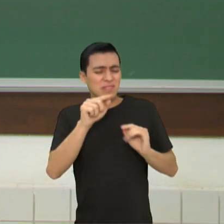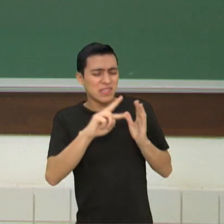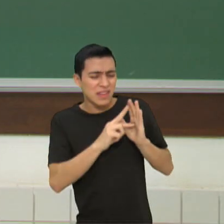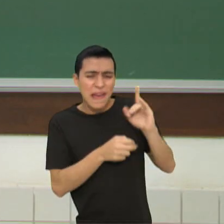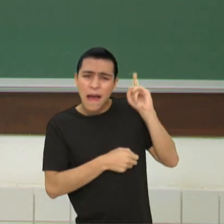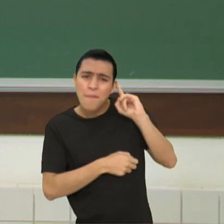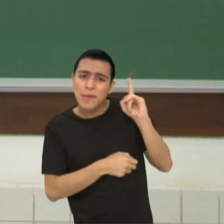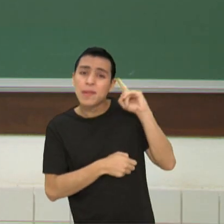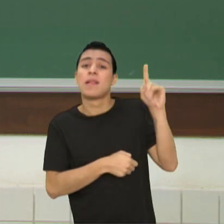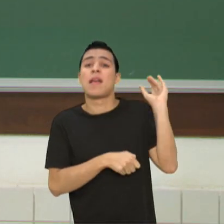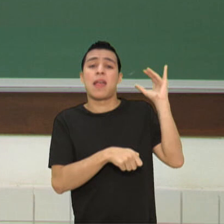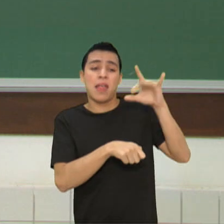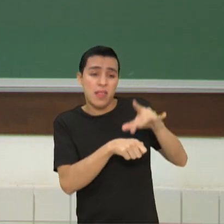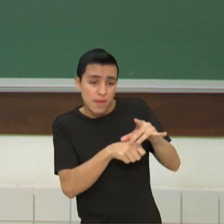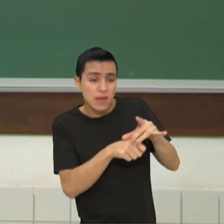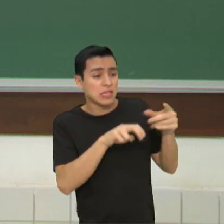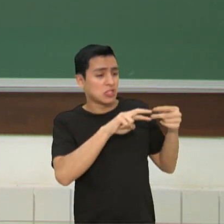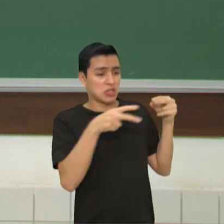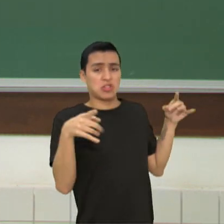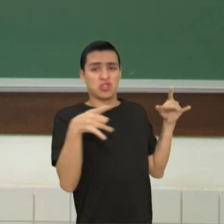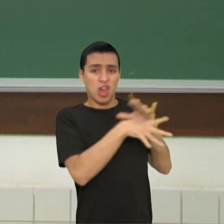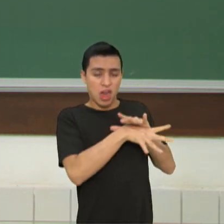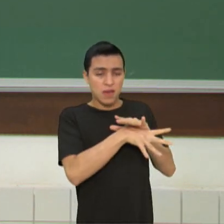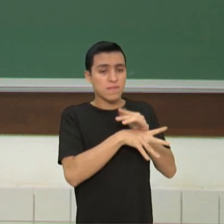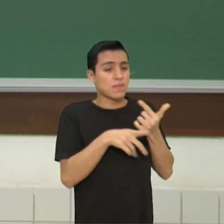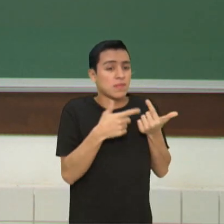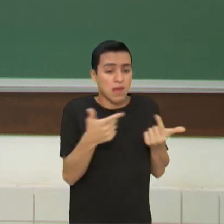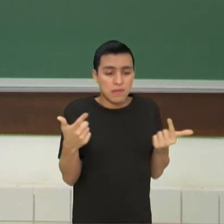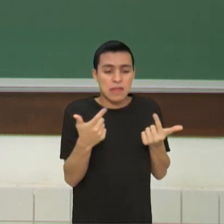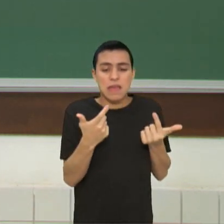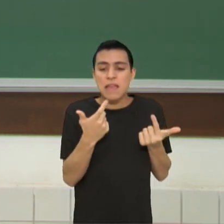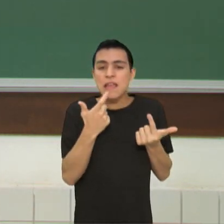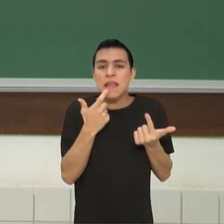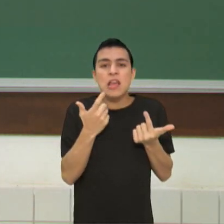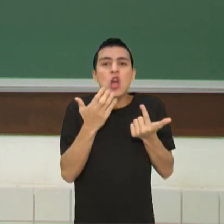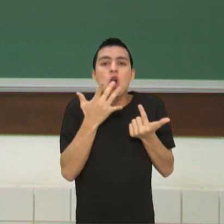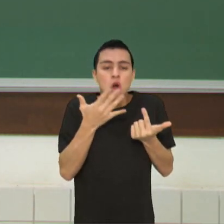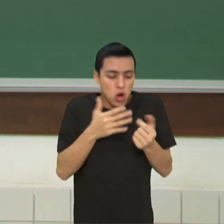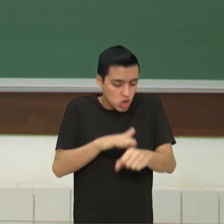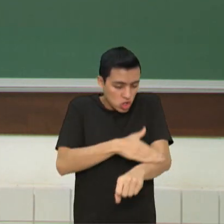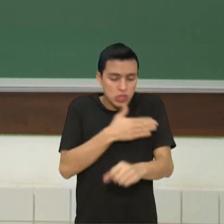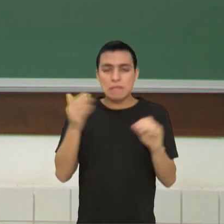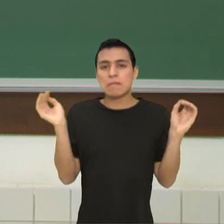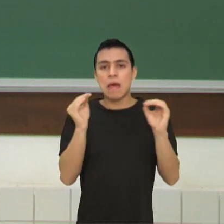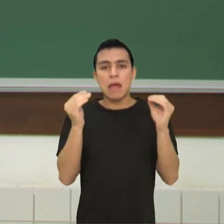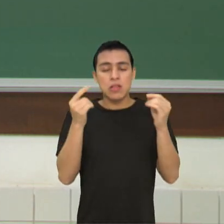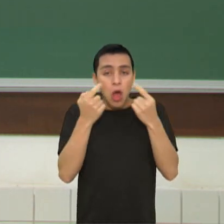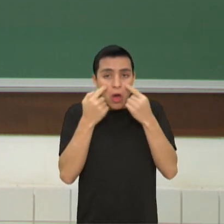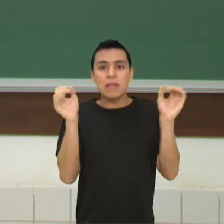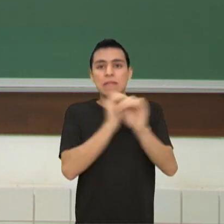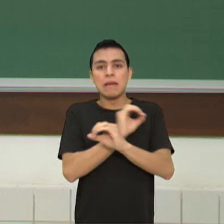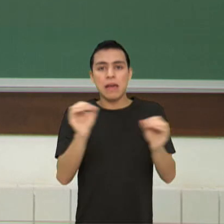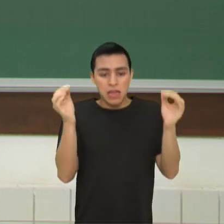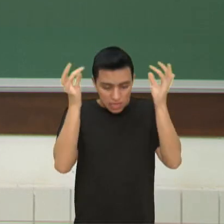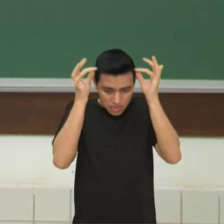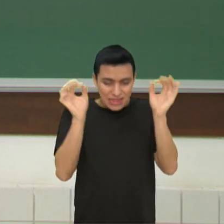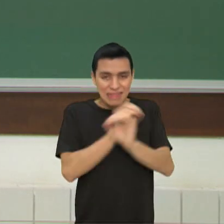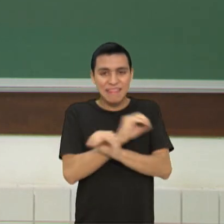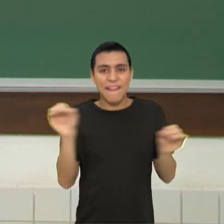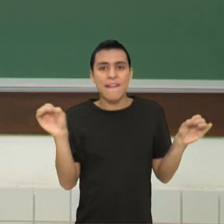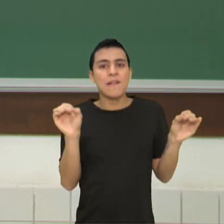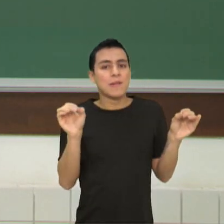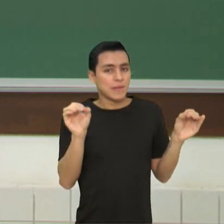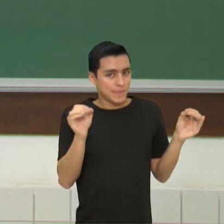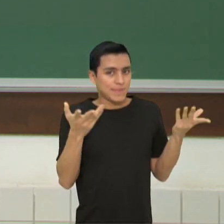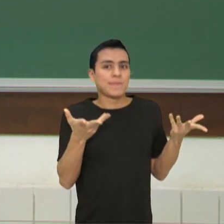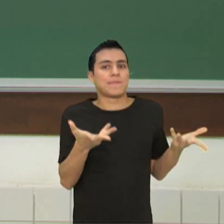Franciele. Exercício aqui para vocês. A Franciele já falou sobre esse caso na aula. Vamos ver se vocês lembram. A